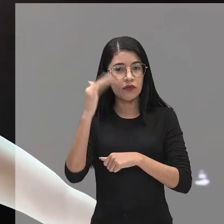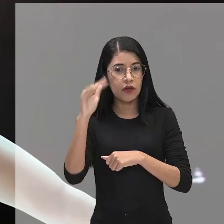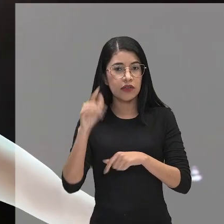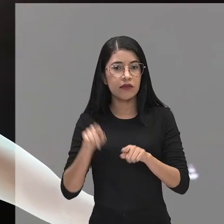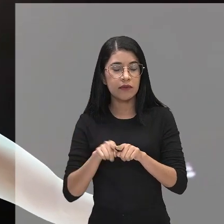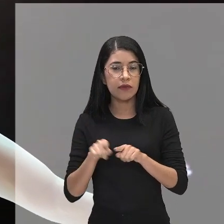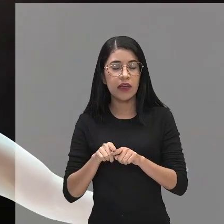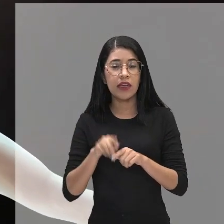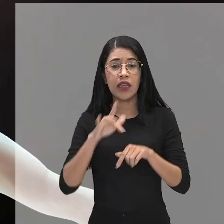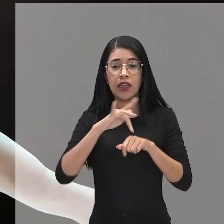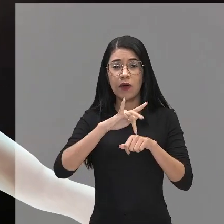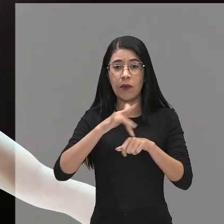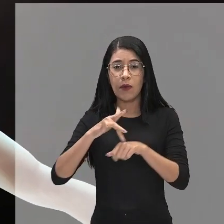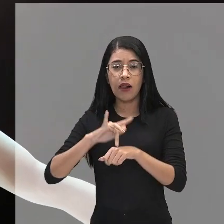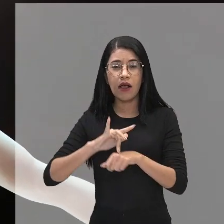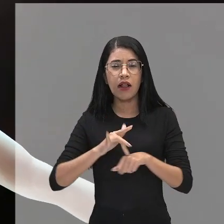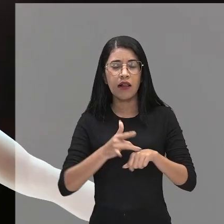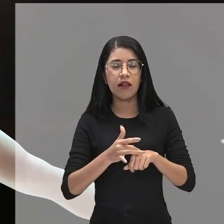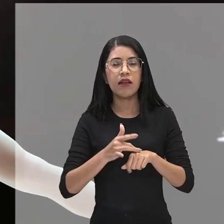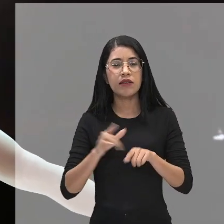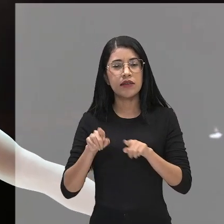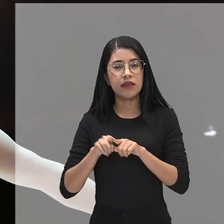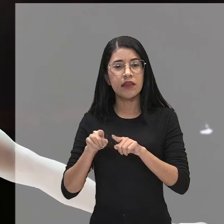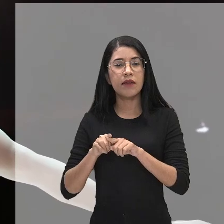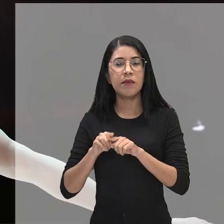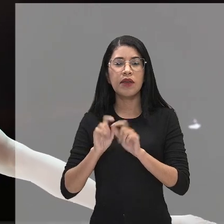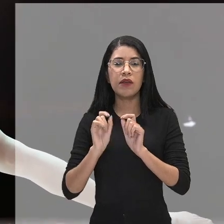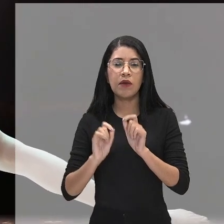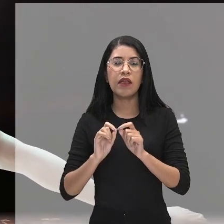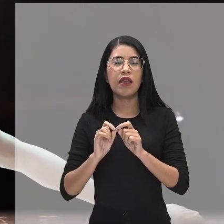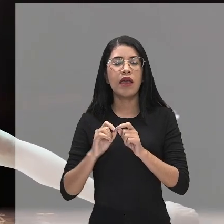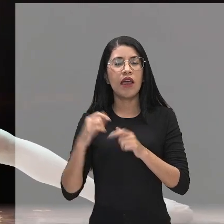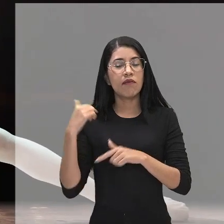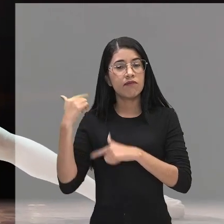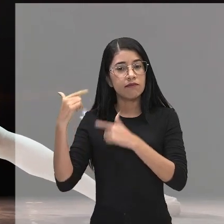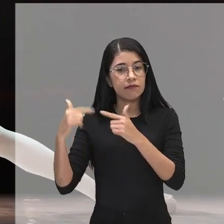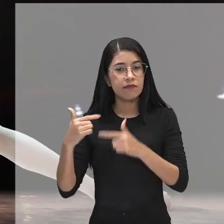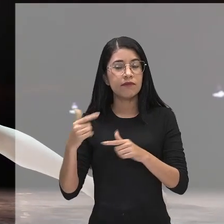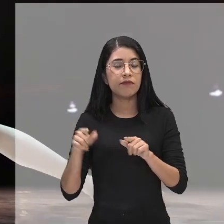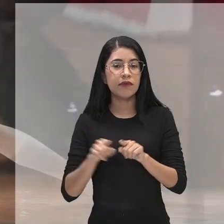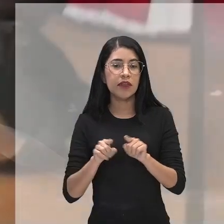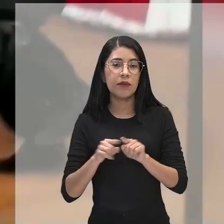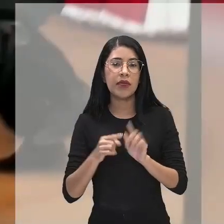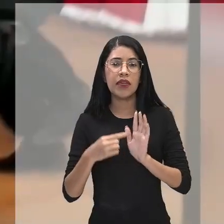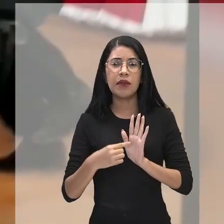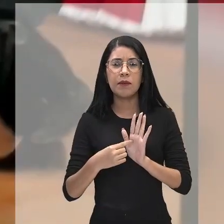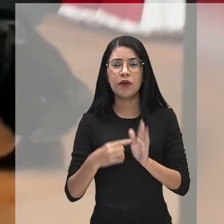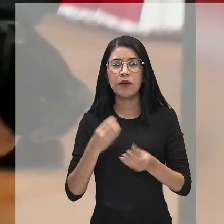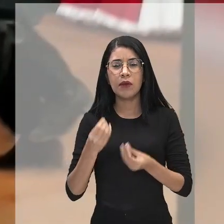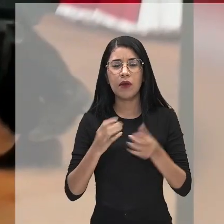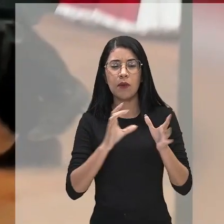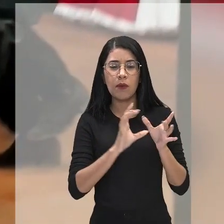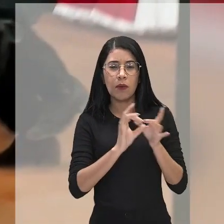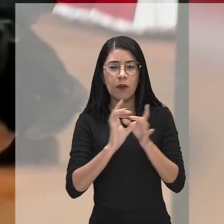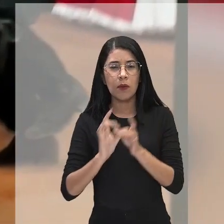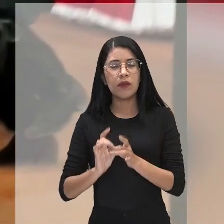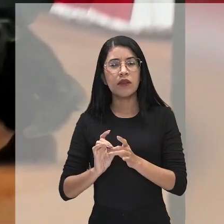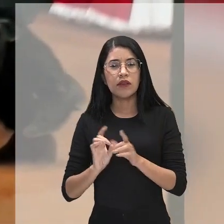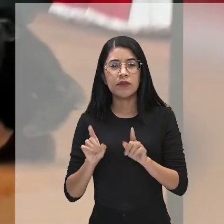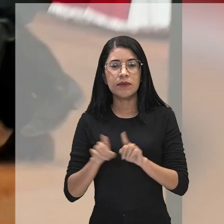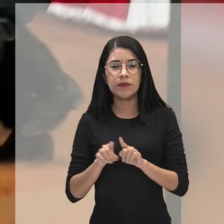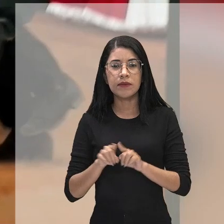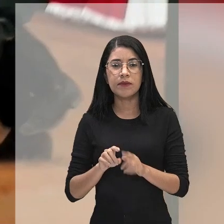balé clássico, a dança, né, que é o quê? Uma dança clássica que traz todo esse contexto muito